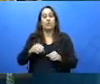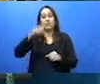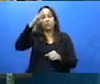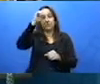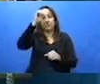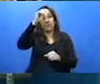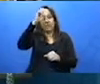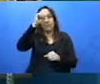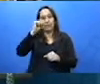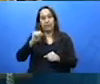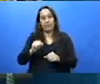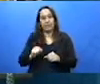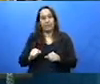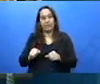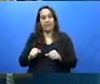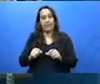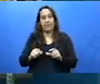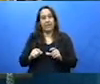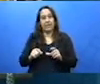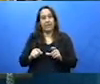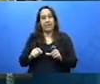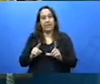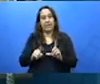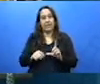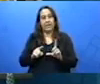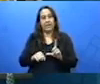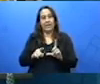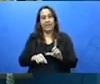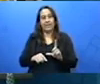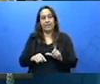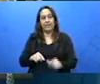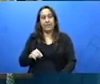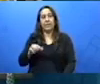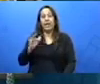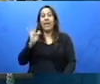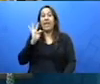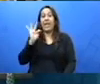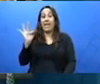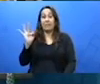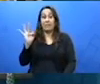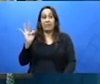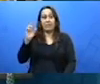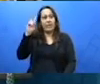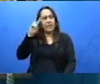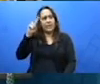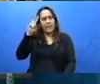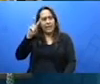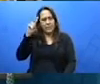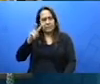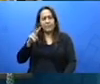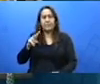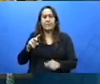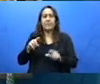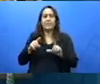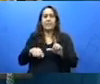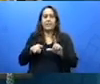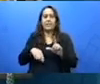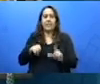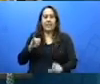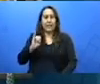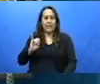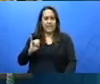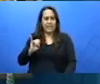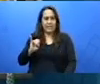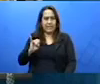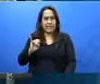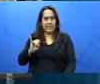nós vamos lá para a letra F. Você lembra da letra I? Isso,